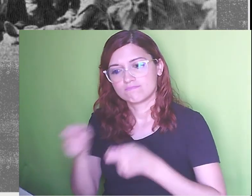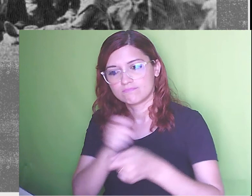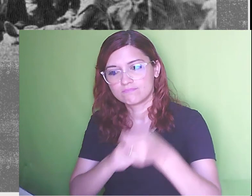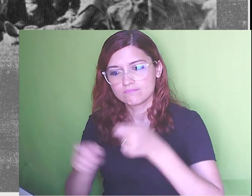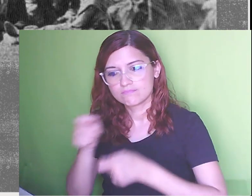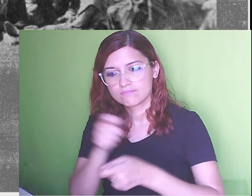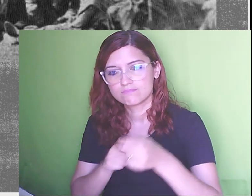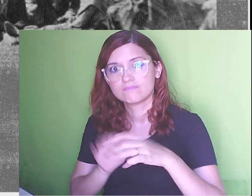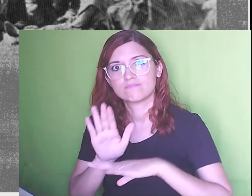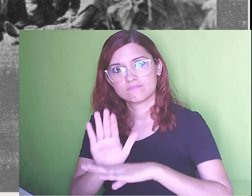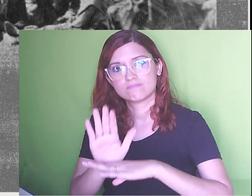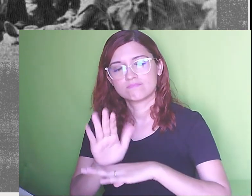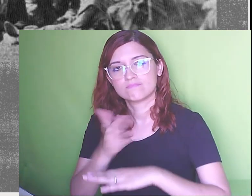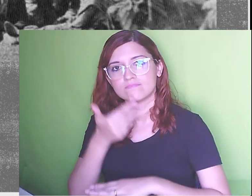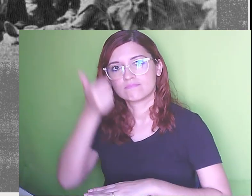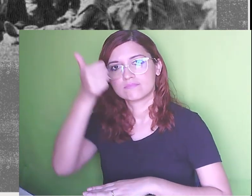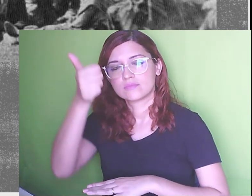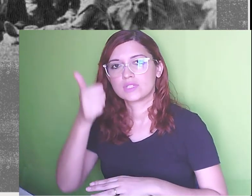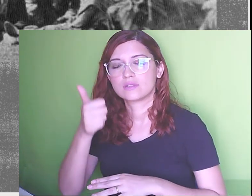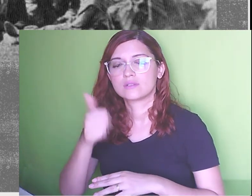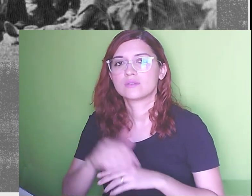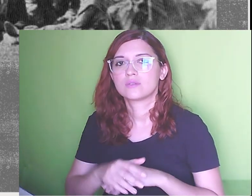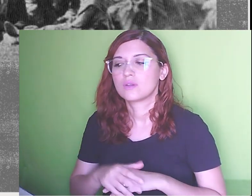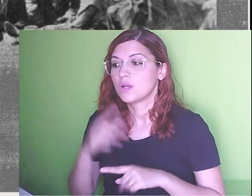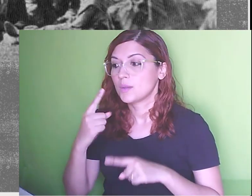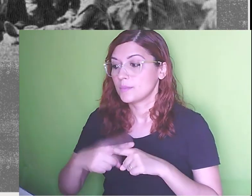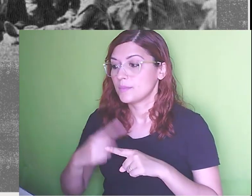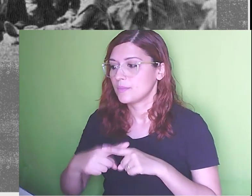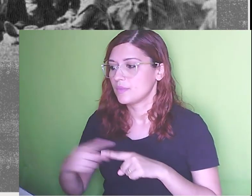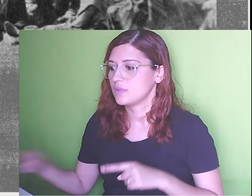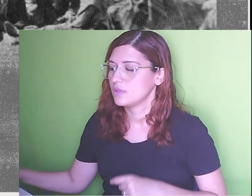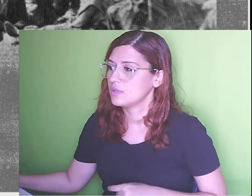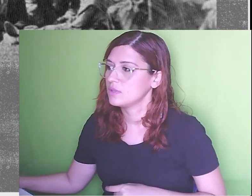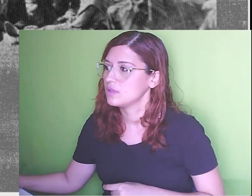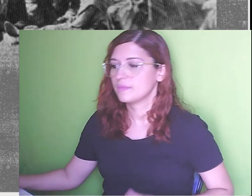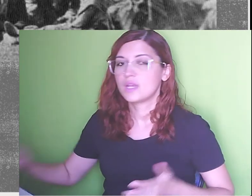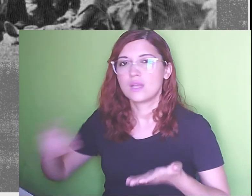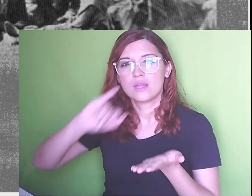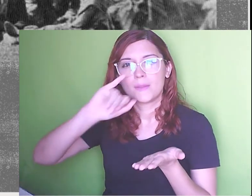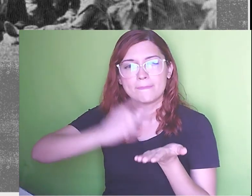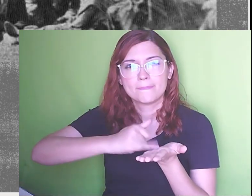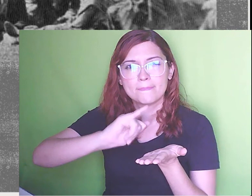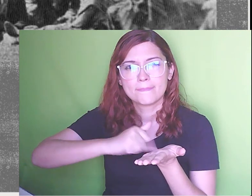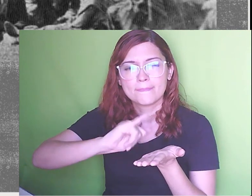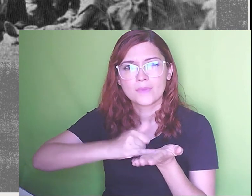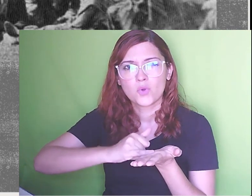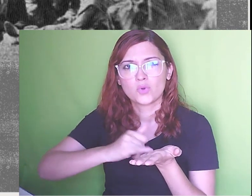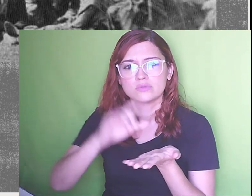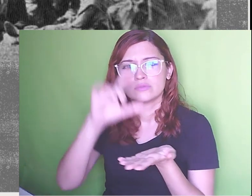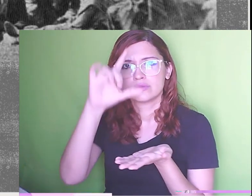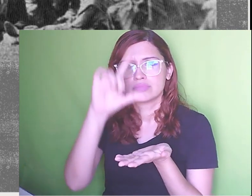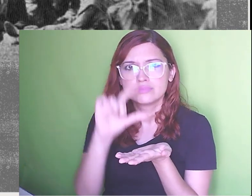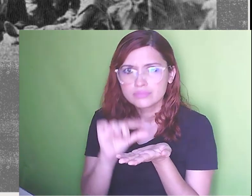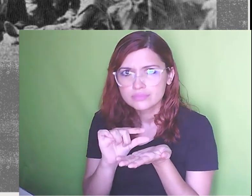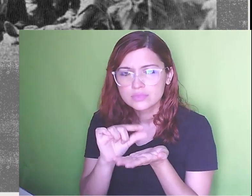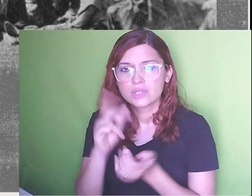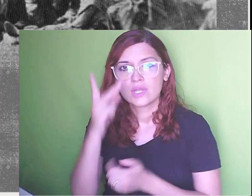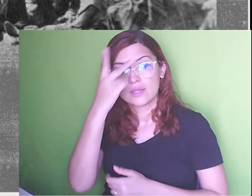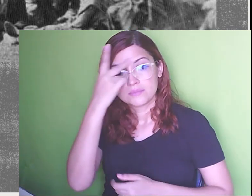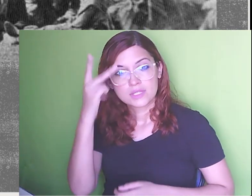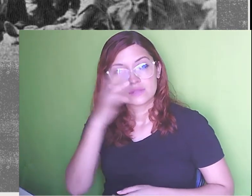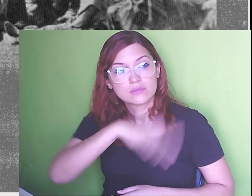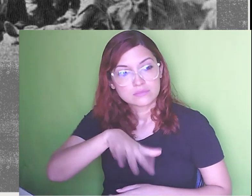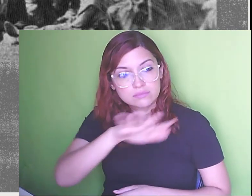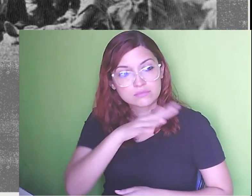Mas ele também conseguiu trazer alguns benefícios, né? Ele conseguiu reduzir os